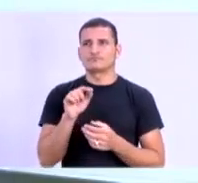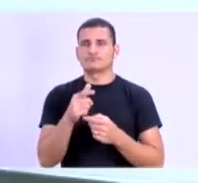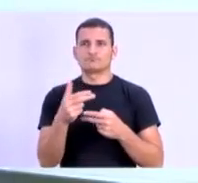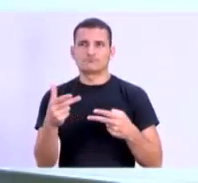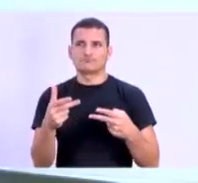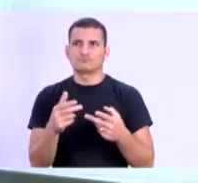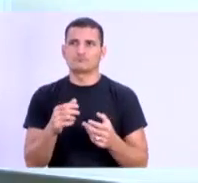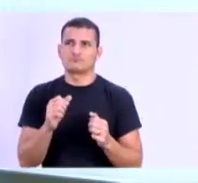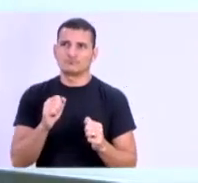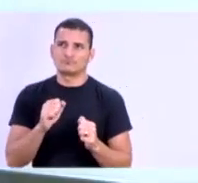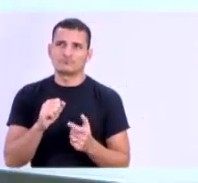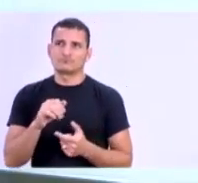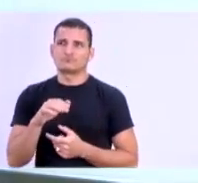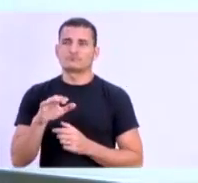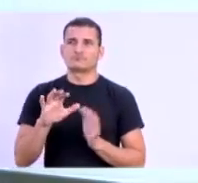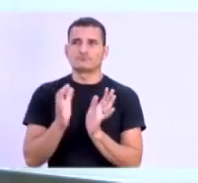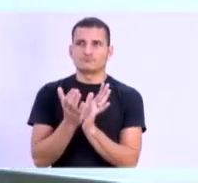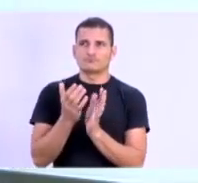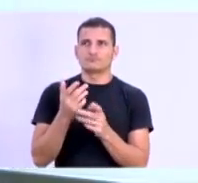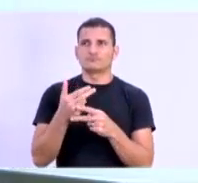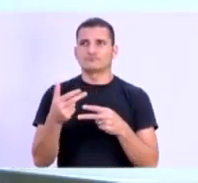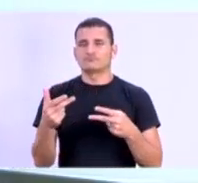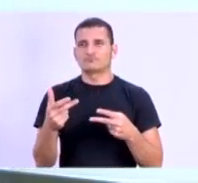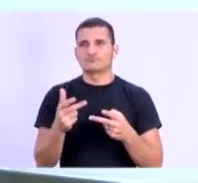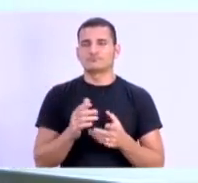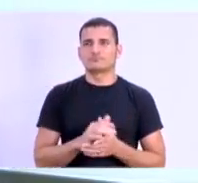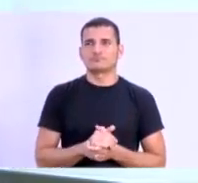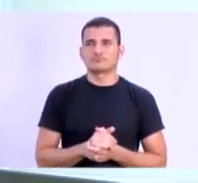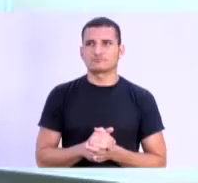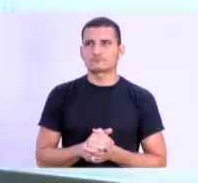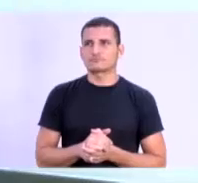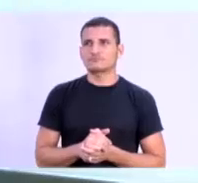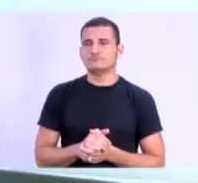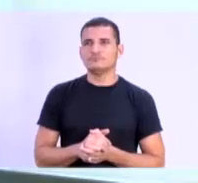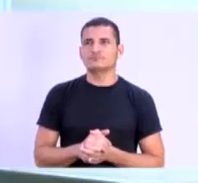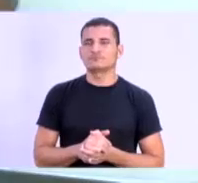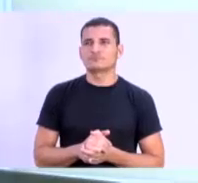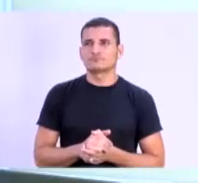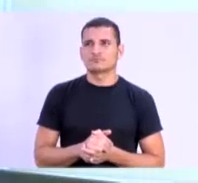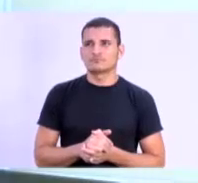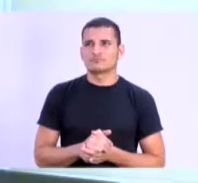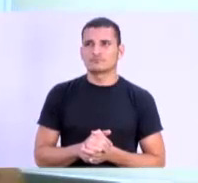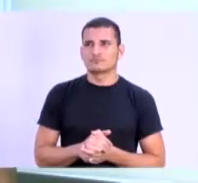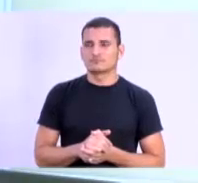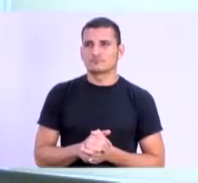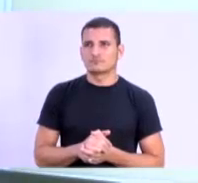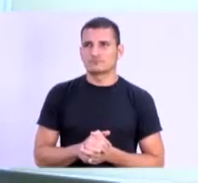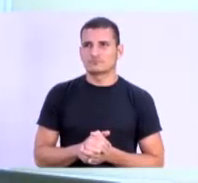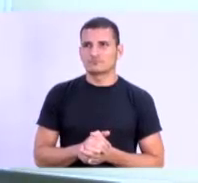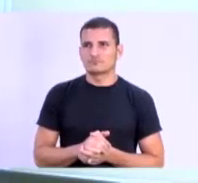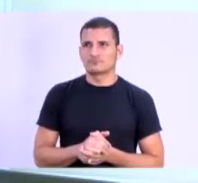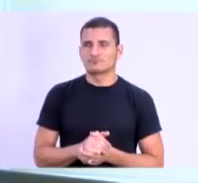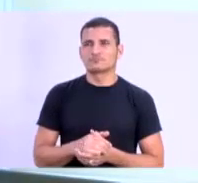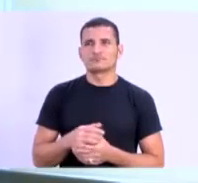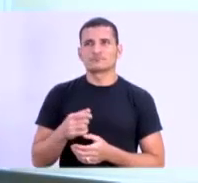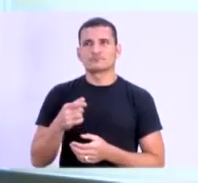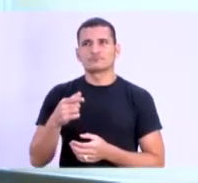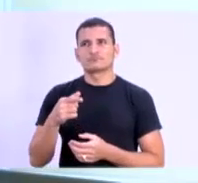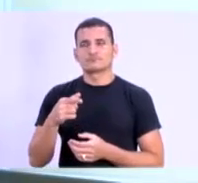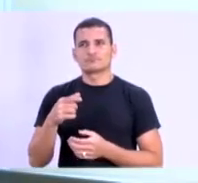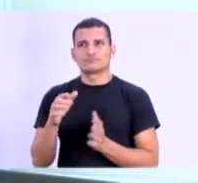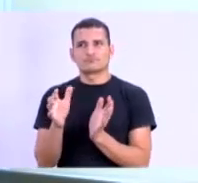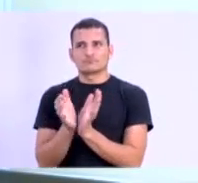complexo, pode ser uma coleção de objetos, né? Eu posso executar e retornar uma coleção de objetos. Exemplo, eu mando uma coleção de objetos,